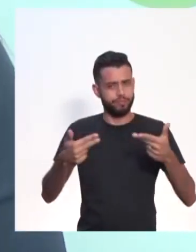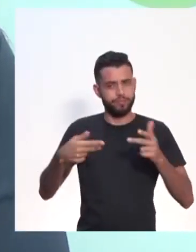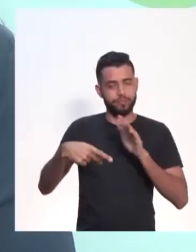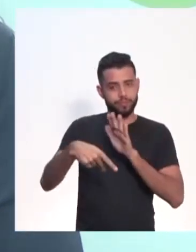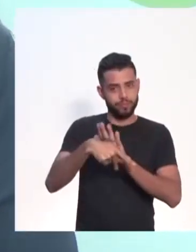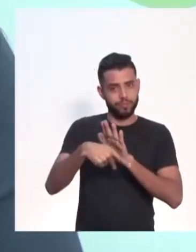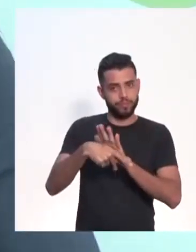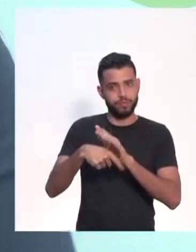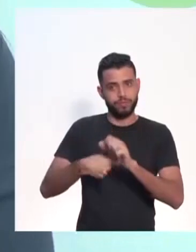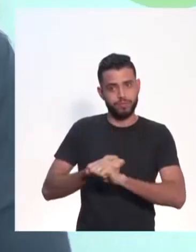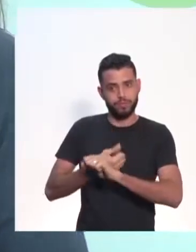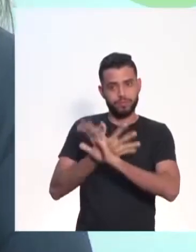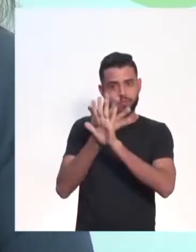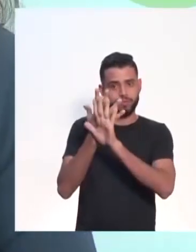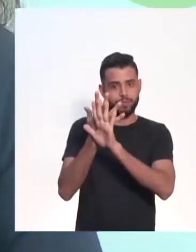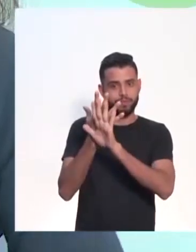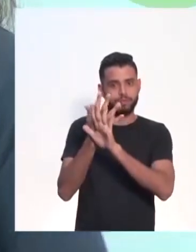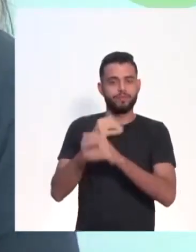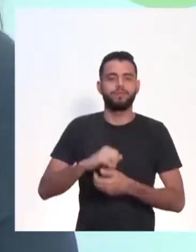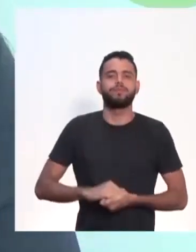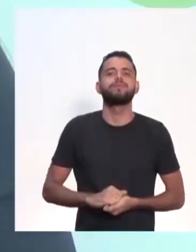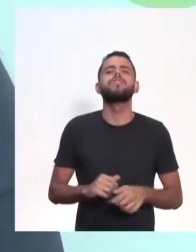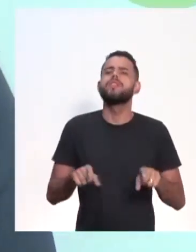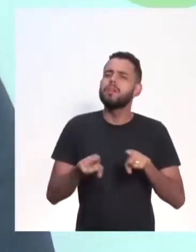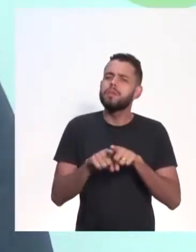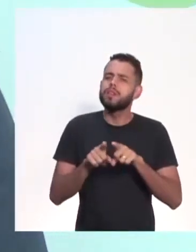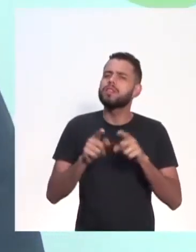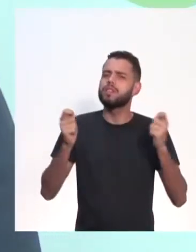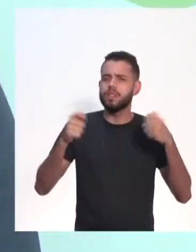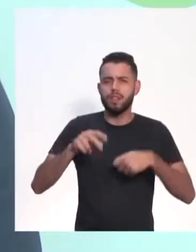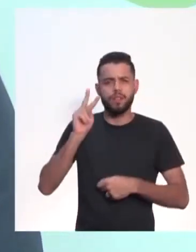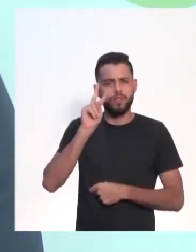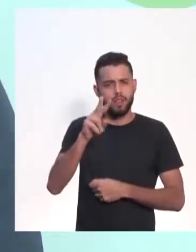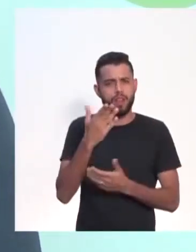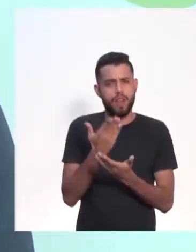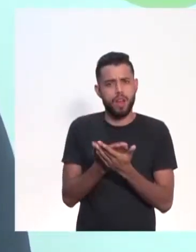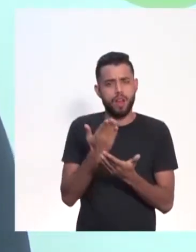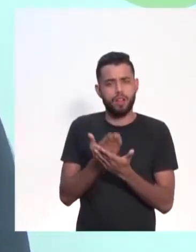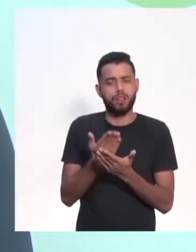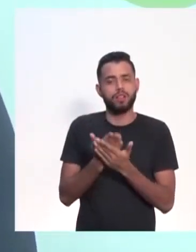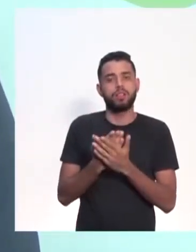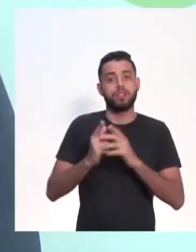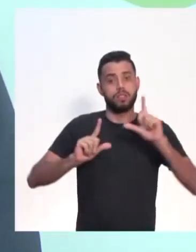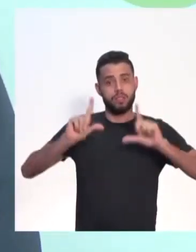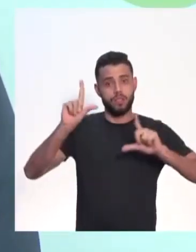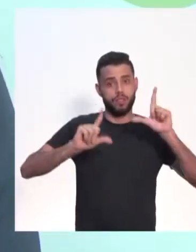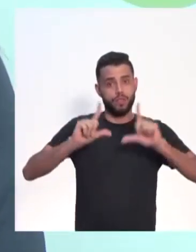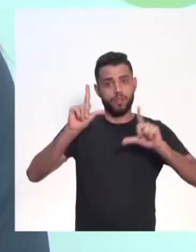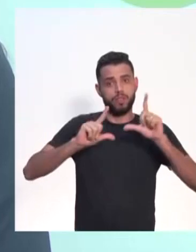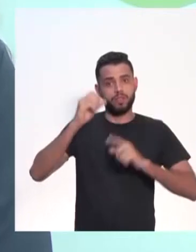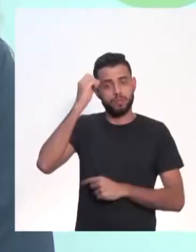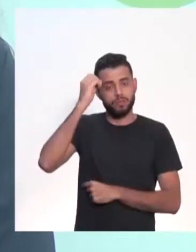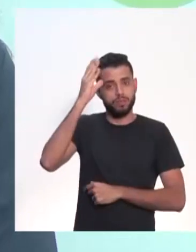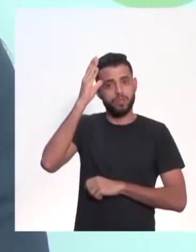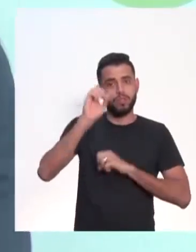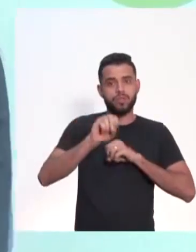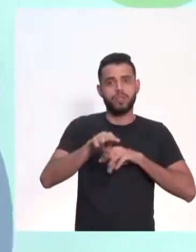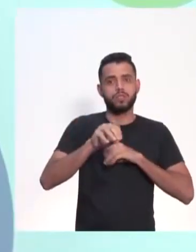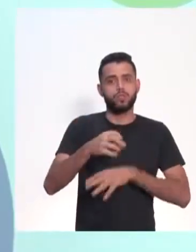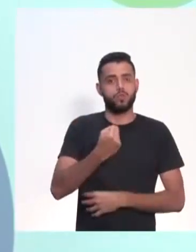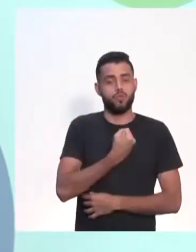Mídias. Além disso, a gente também pode assistir a aula através da TV Cultura e Educação, através do canal 23 da